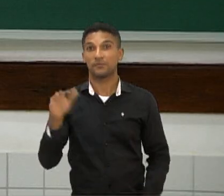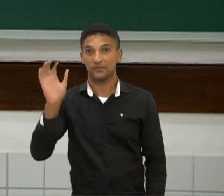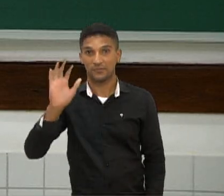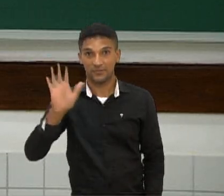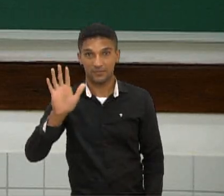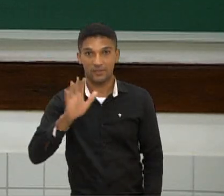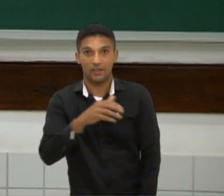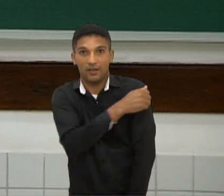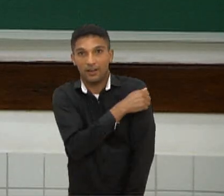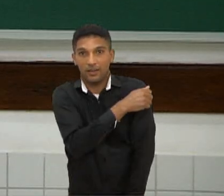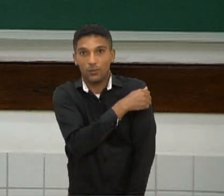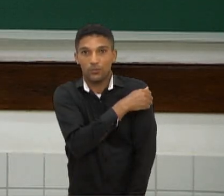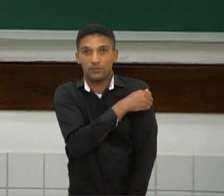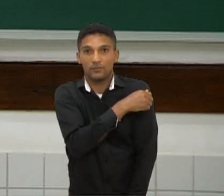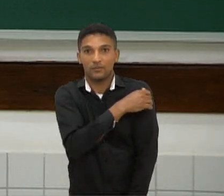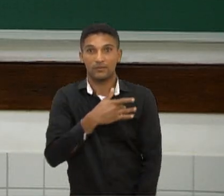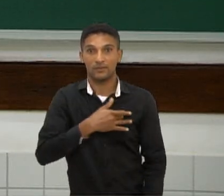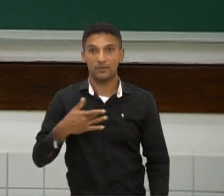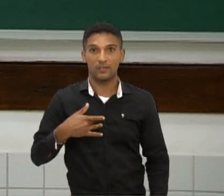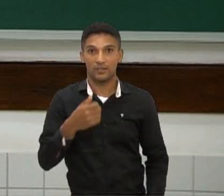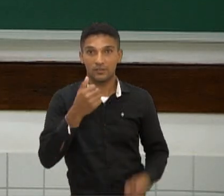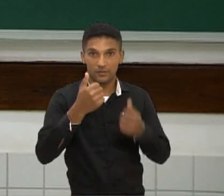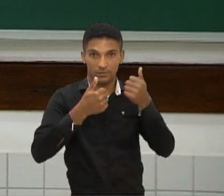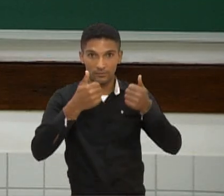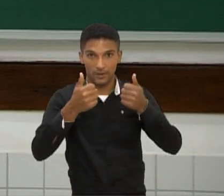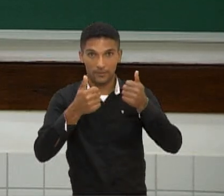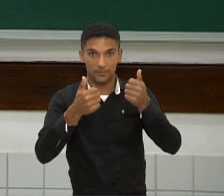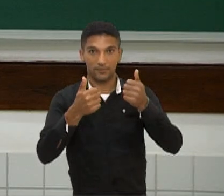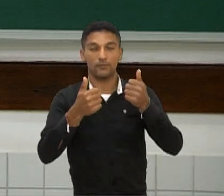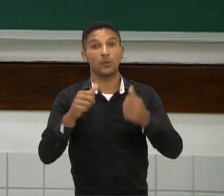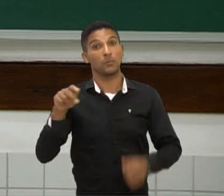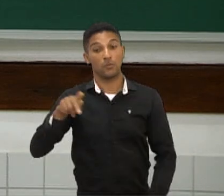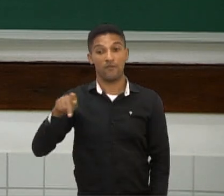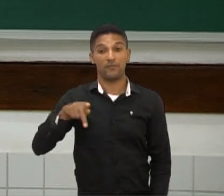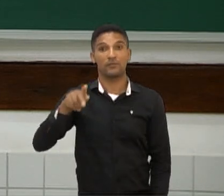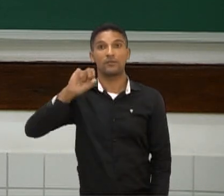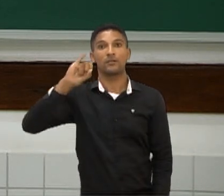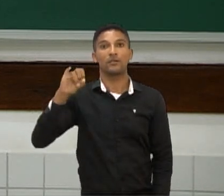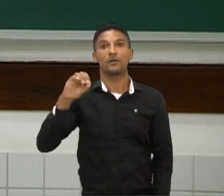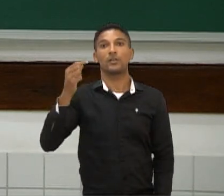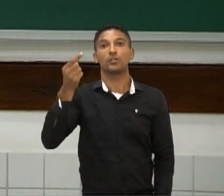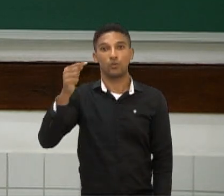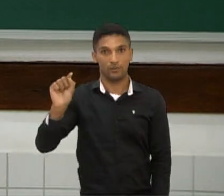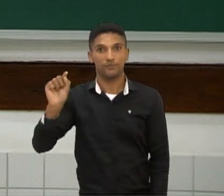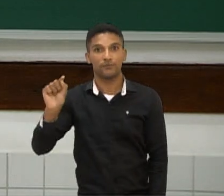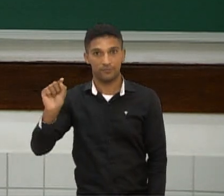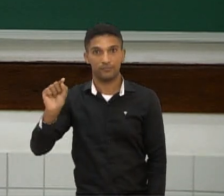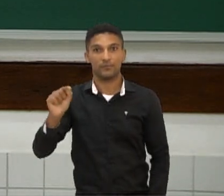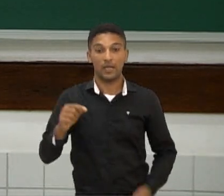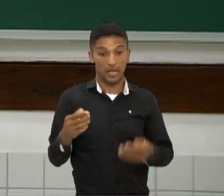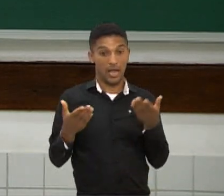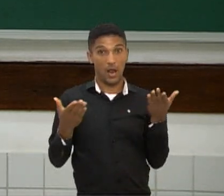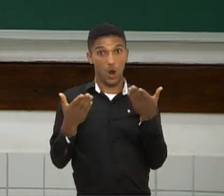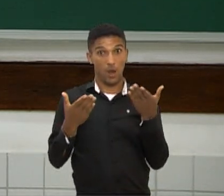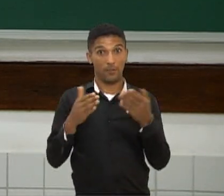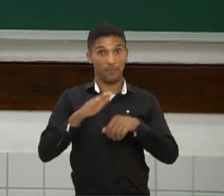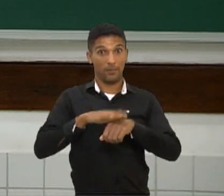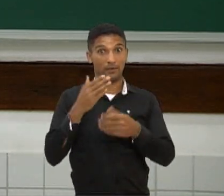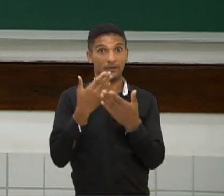Olá pessoal, tudo bem? Aqui é o professor João com vocês. A gente vai ter mais uma aula de arte